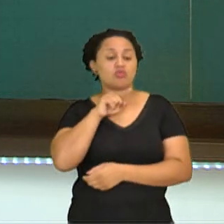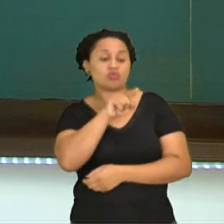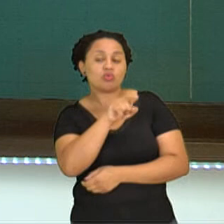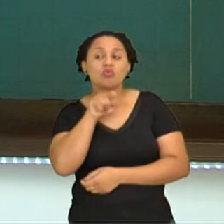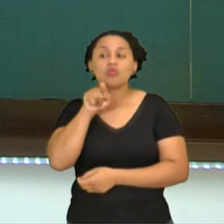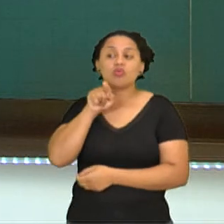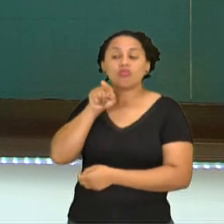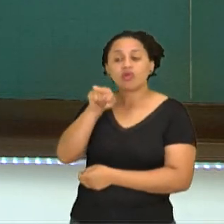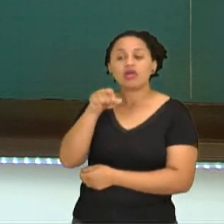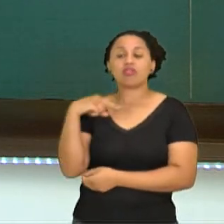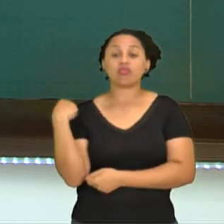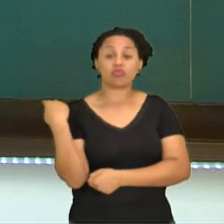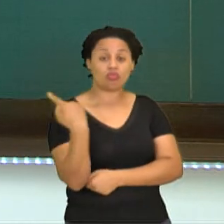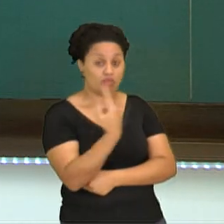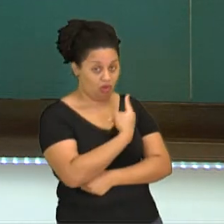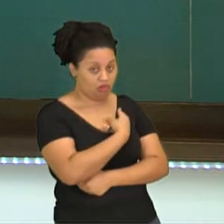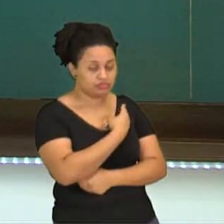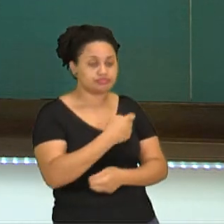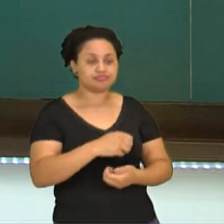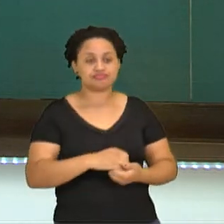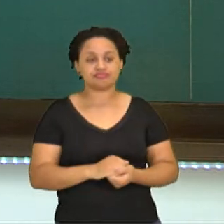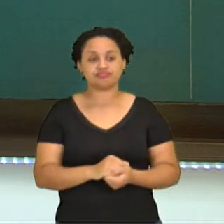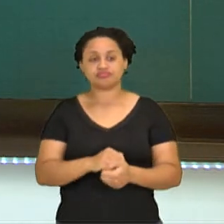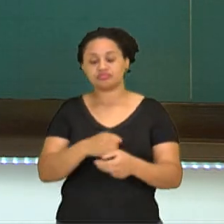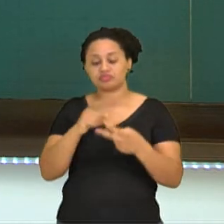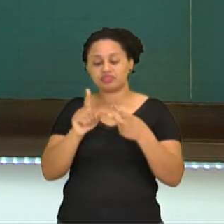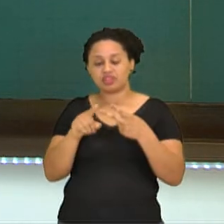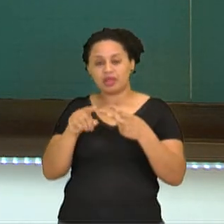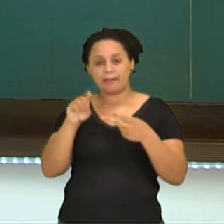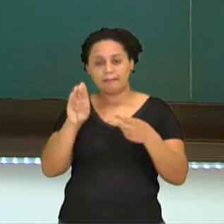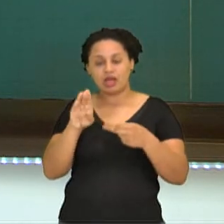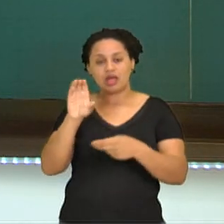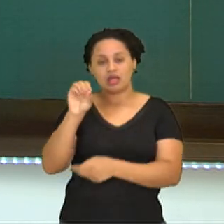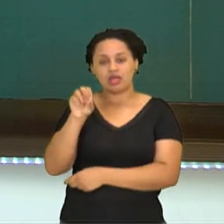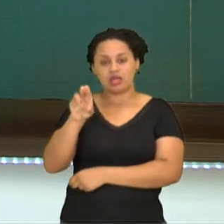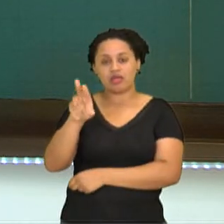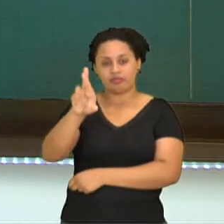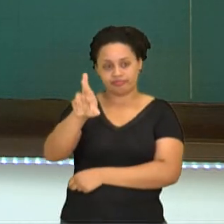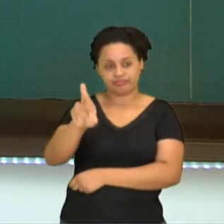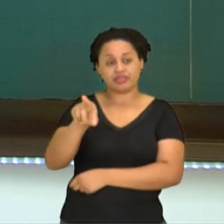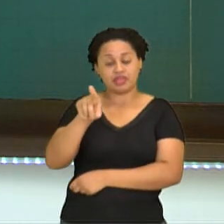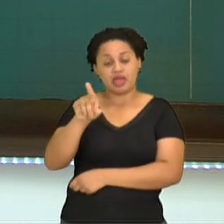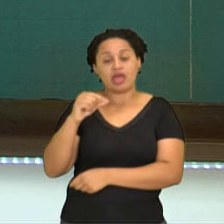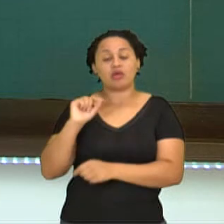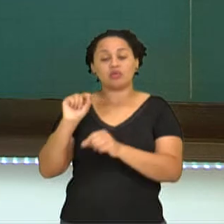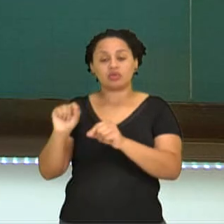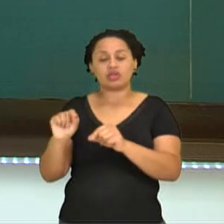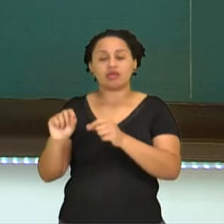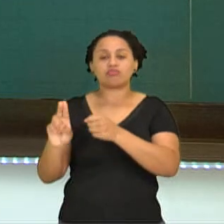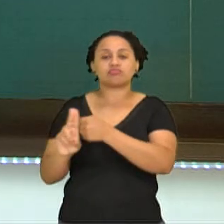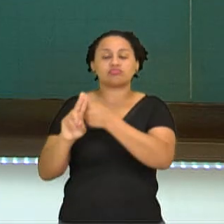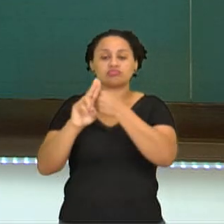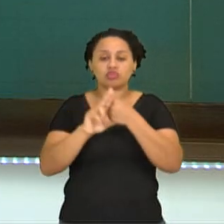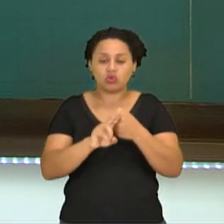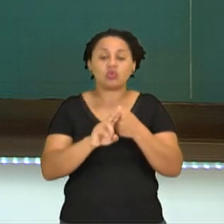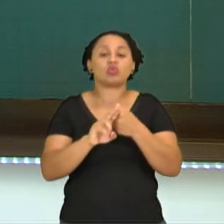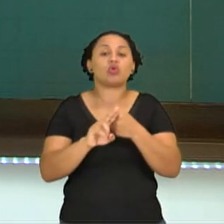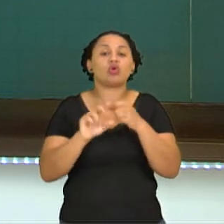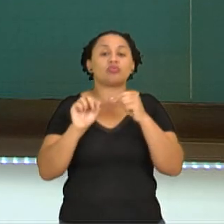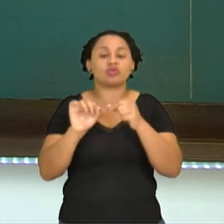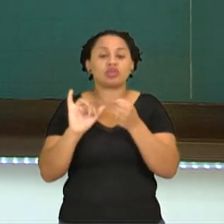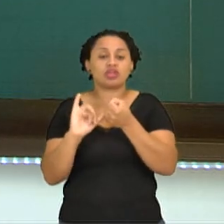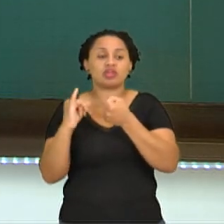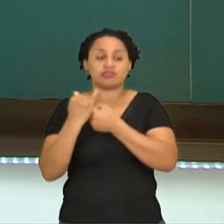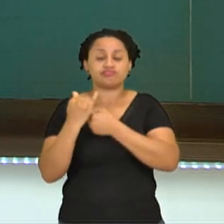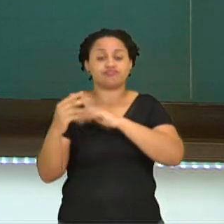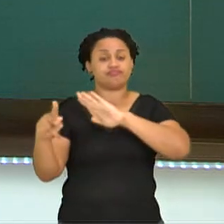ele, nós. E o our, ele é o possessive adjective